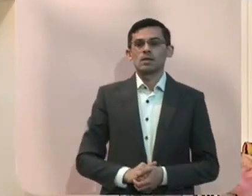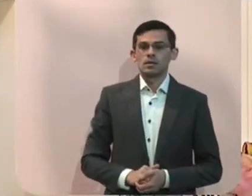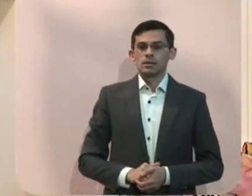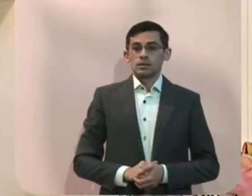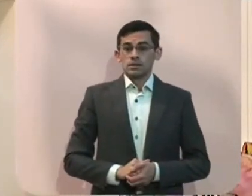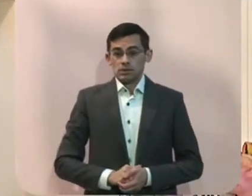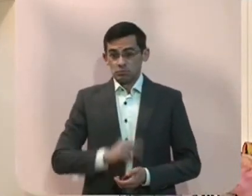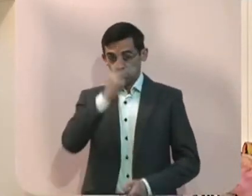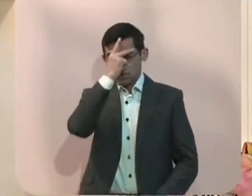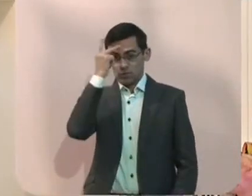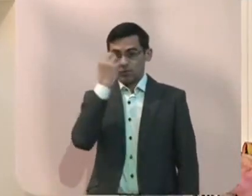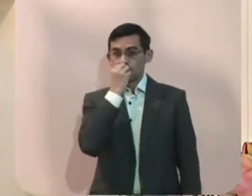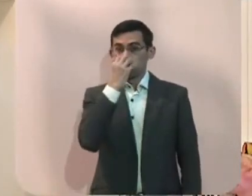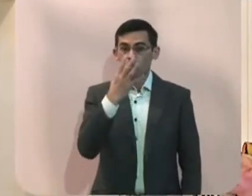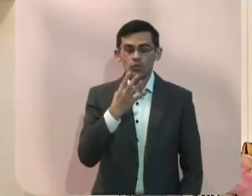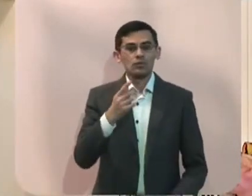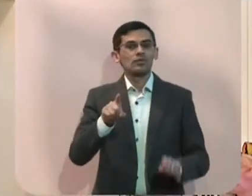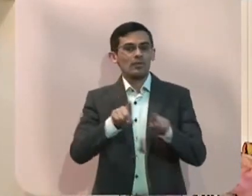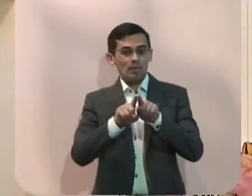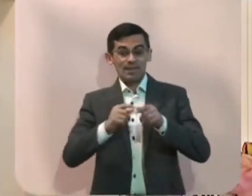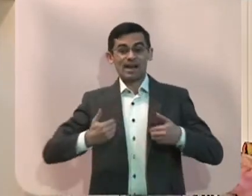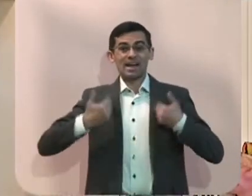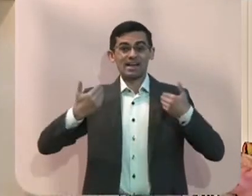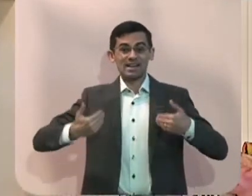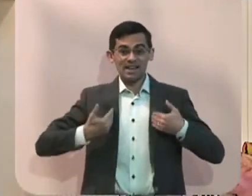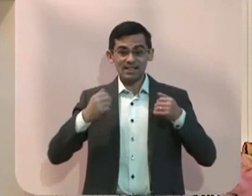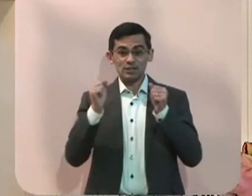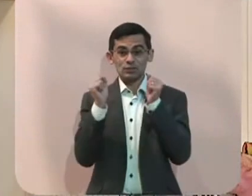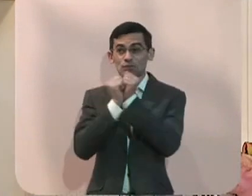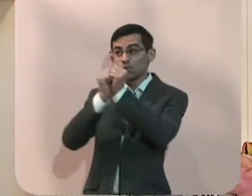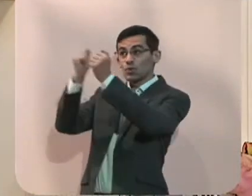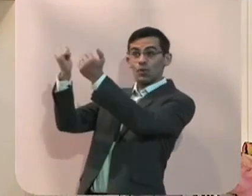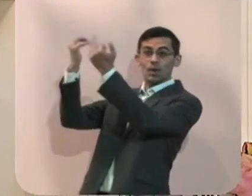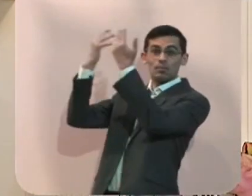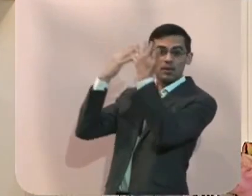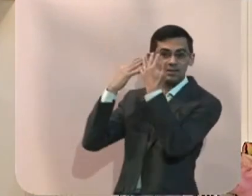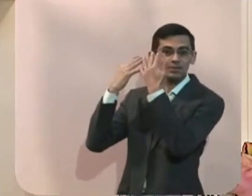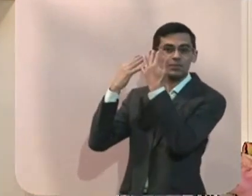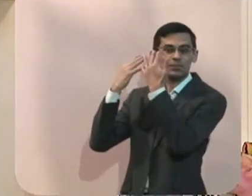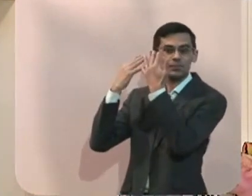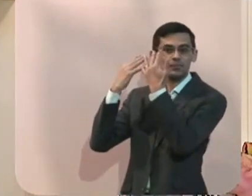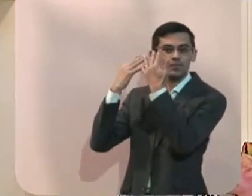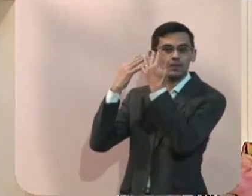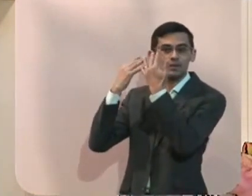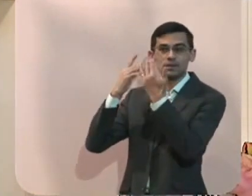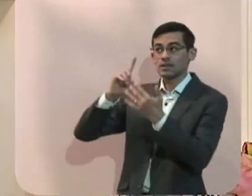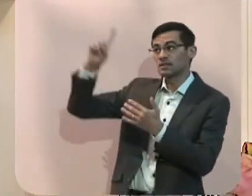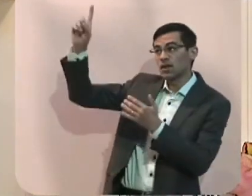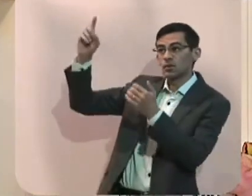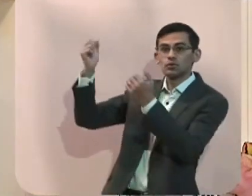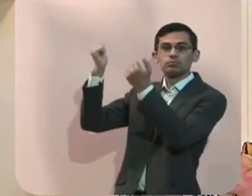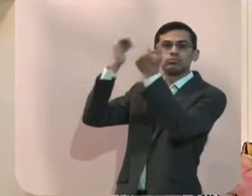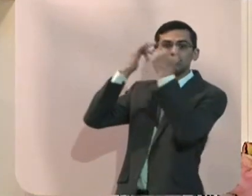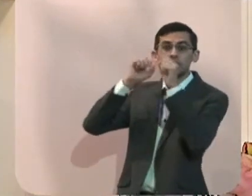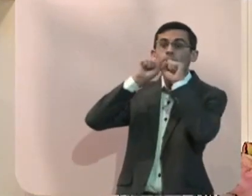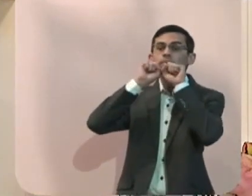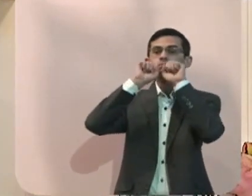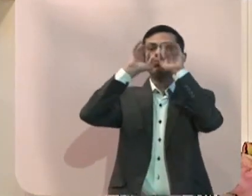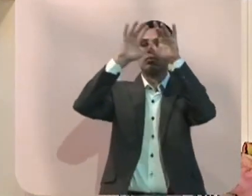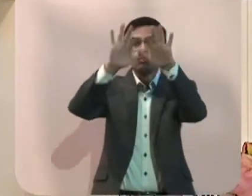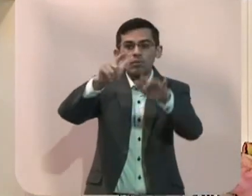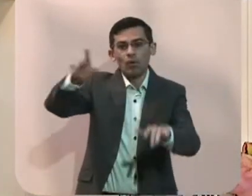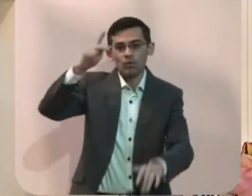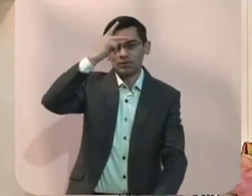Gente boa se alegra com a bênção. Ele se alegra com a bênção que é derramada sobre os